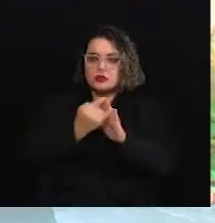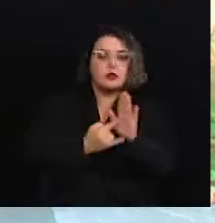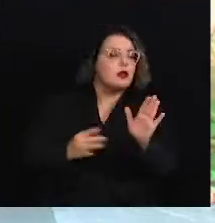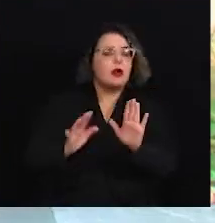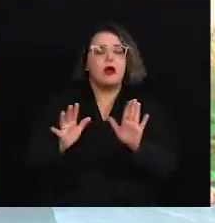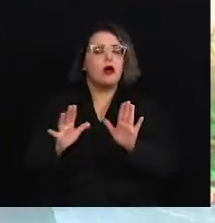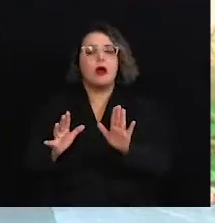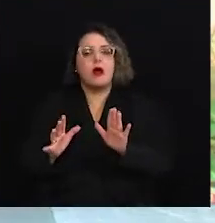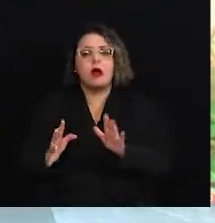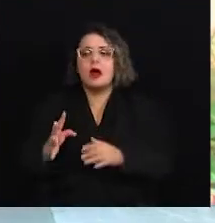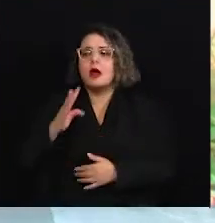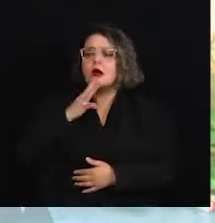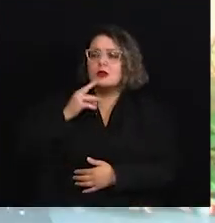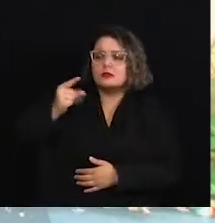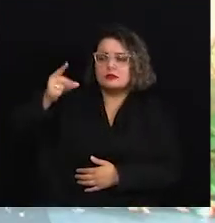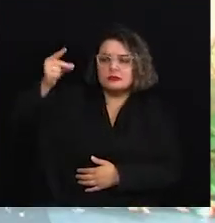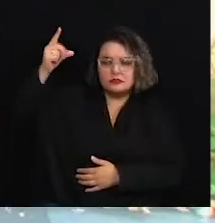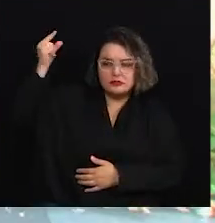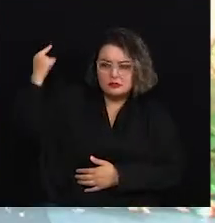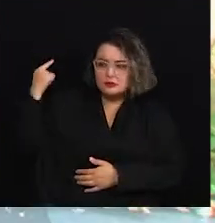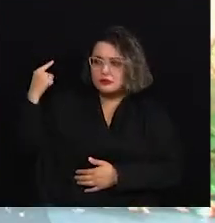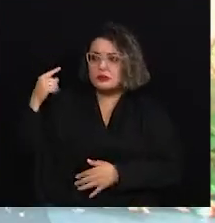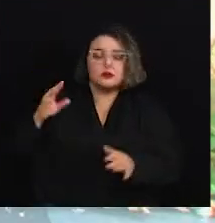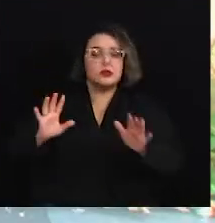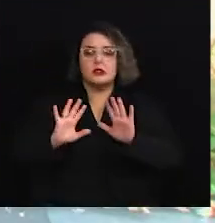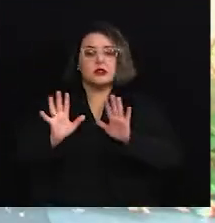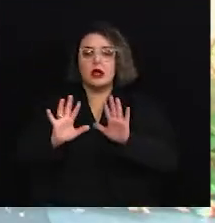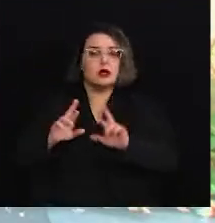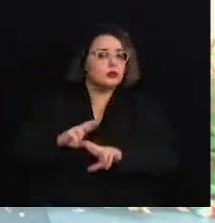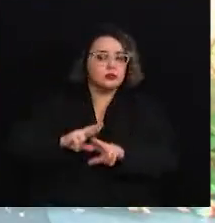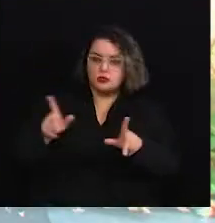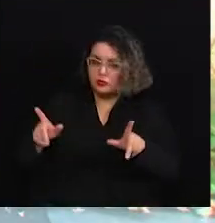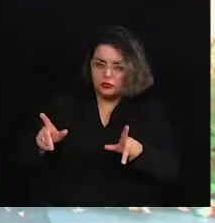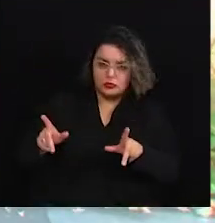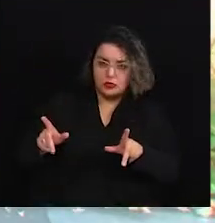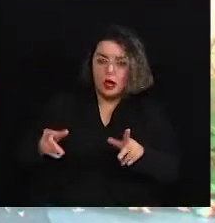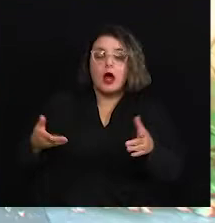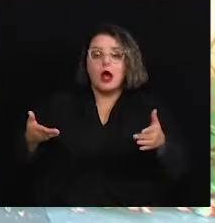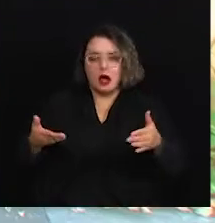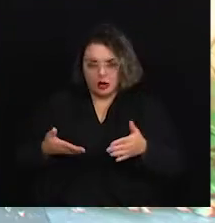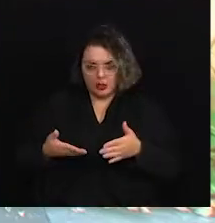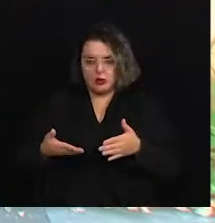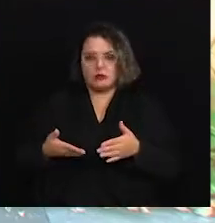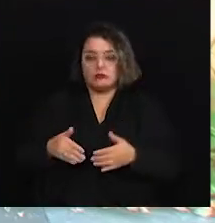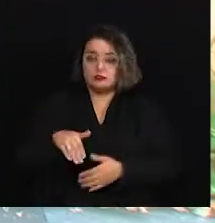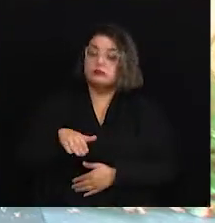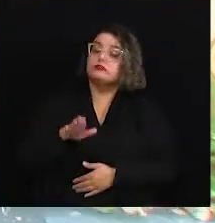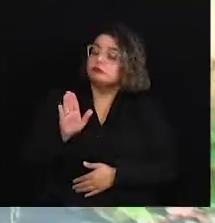os documentos, aquilo que a gente conhece lá do passado. Não, pelo Tudo contrário. moderno.